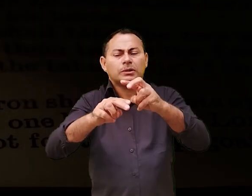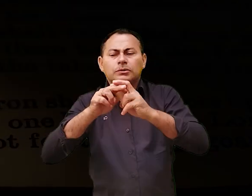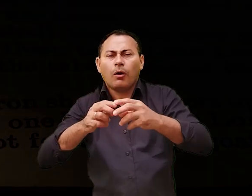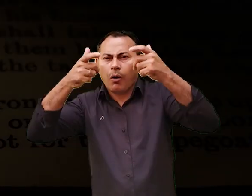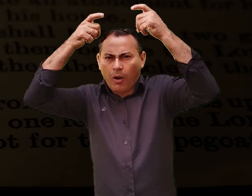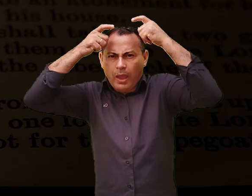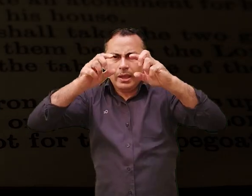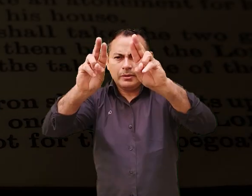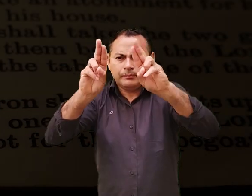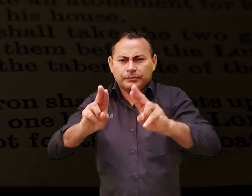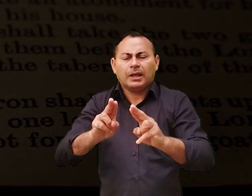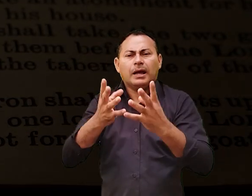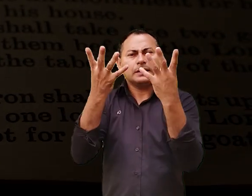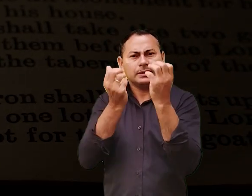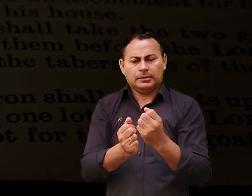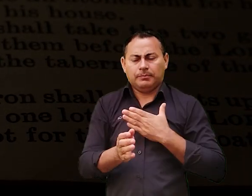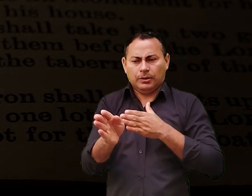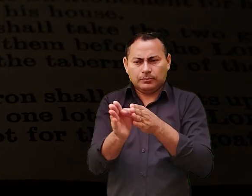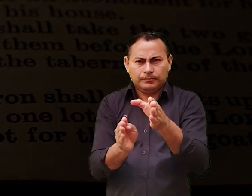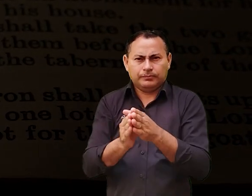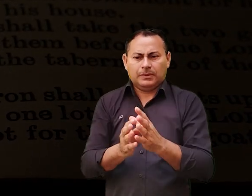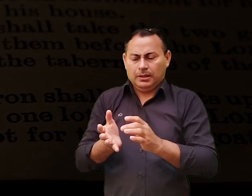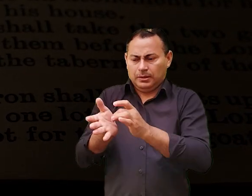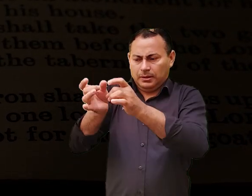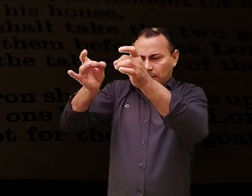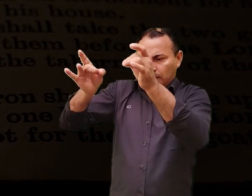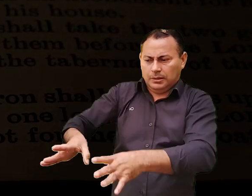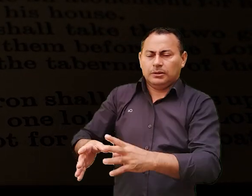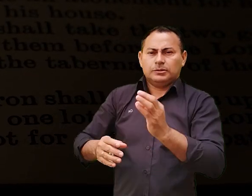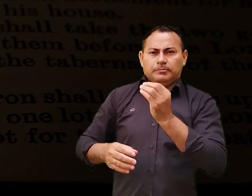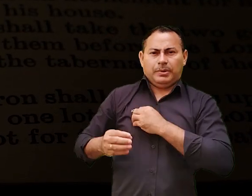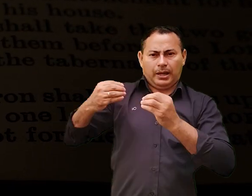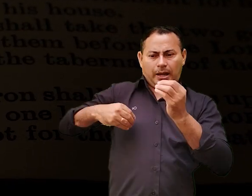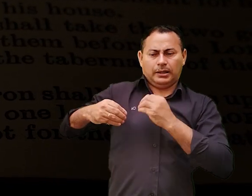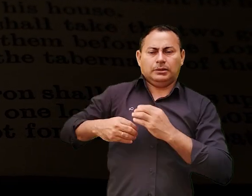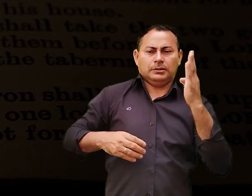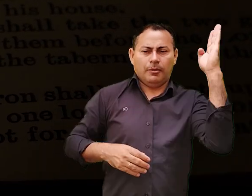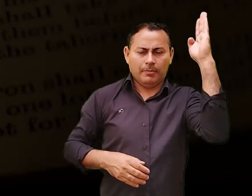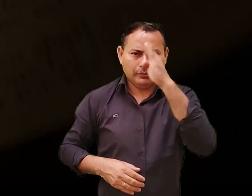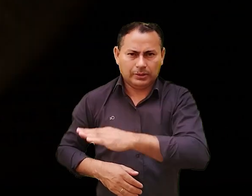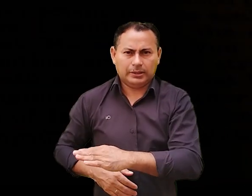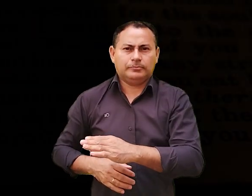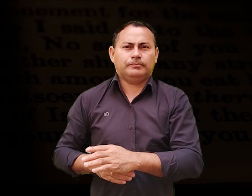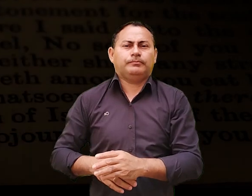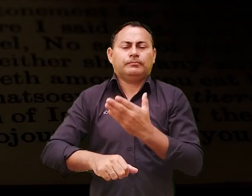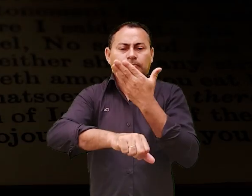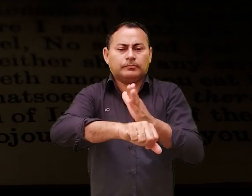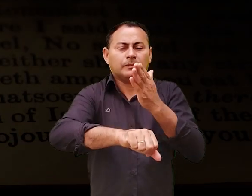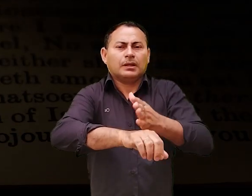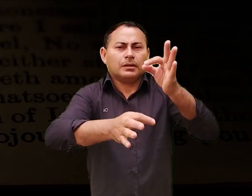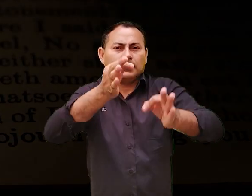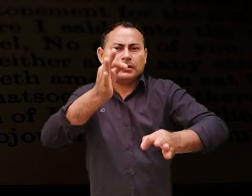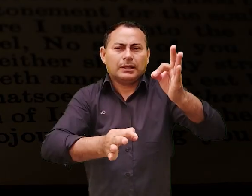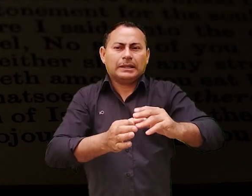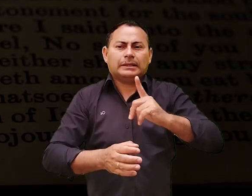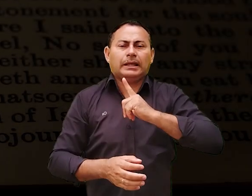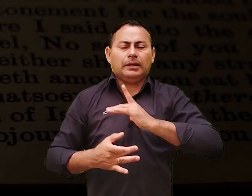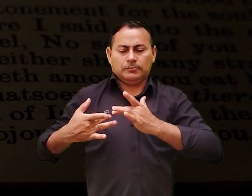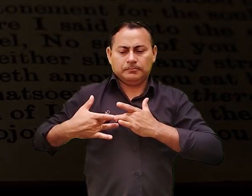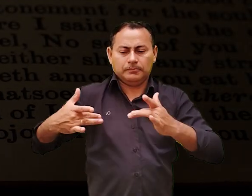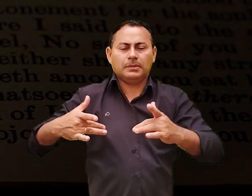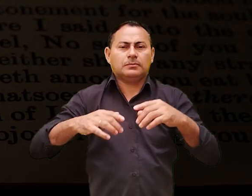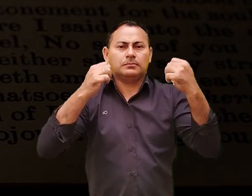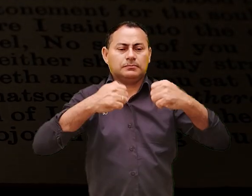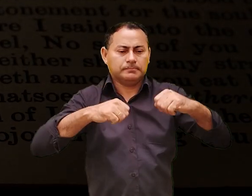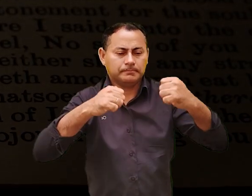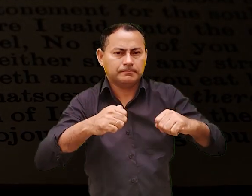rei, aceita o meu conselho, renuncia a teus pecados e a tua maldade, pratica a justiça e tem compaixão